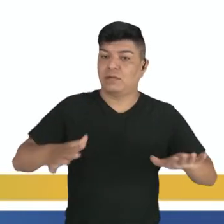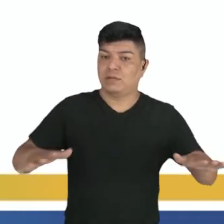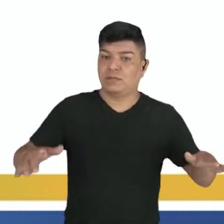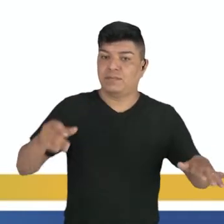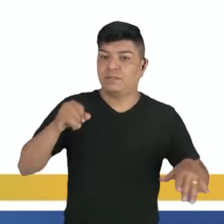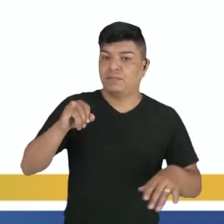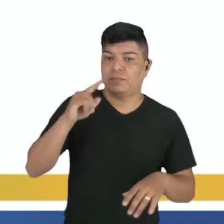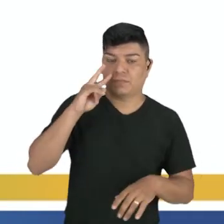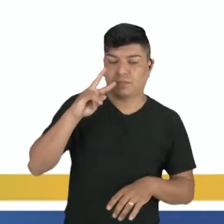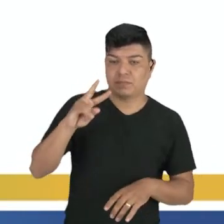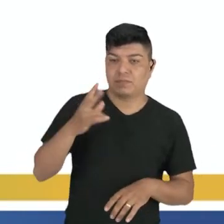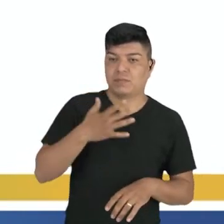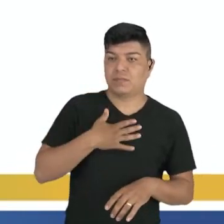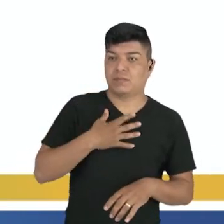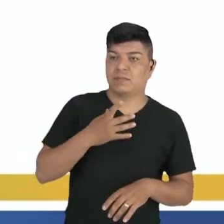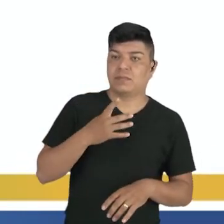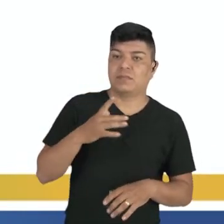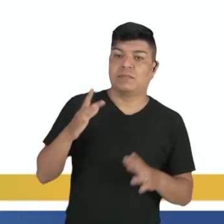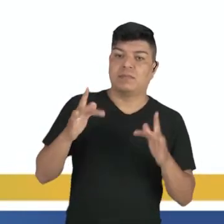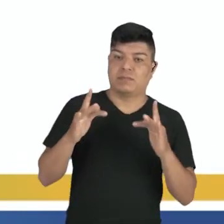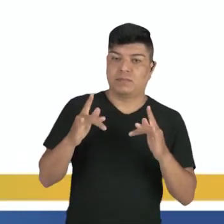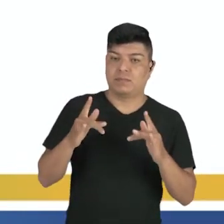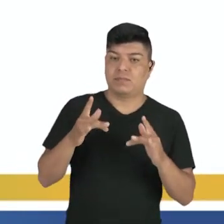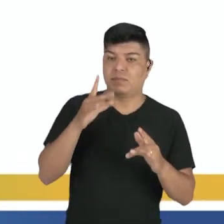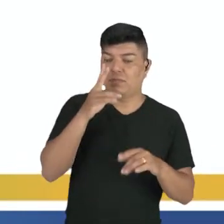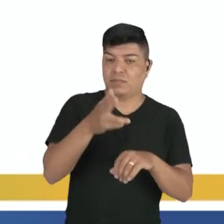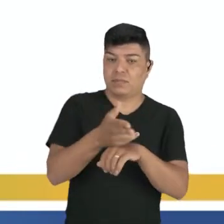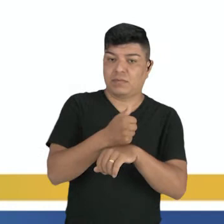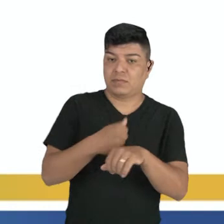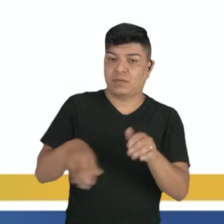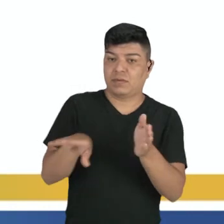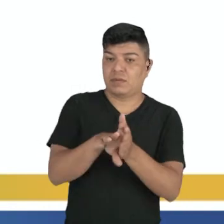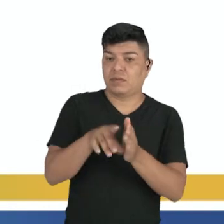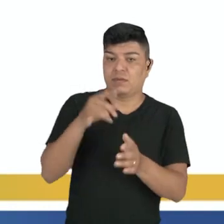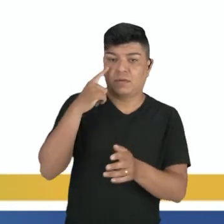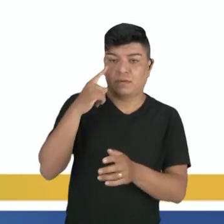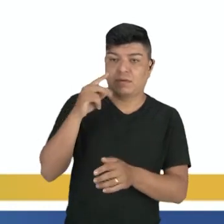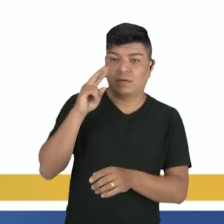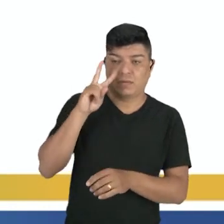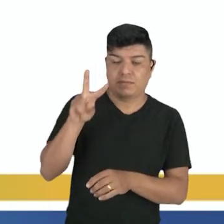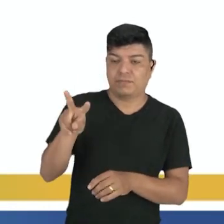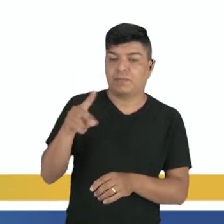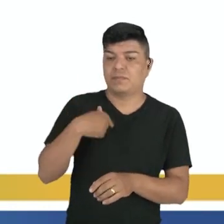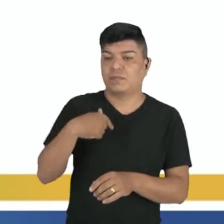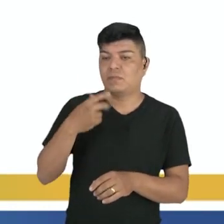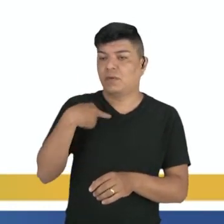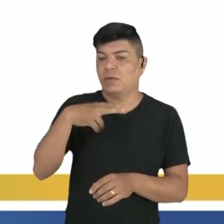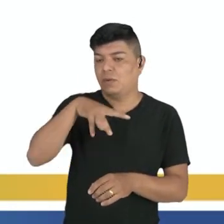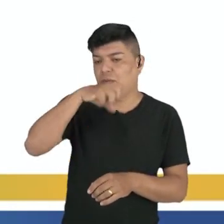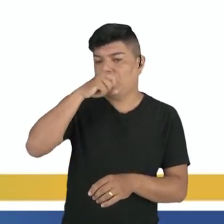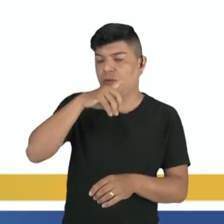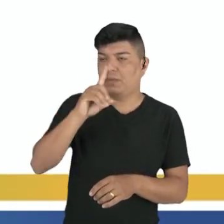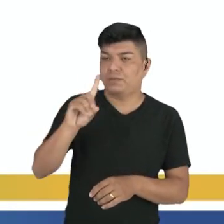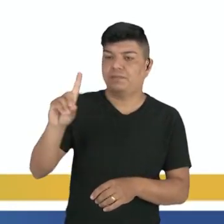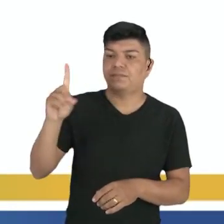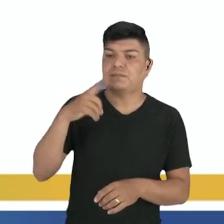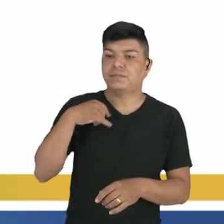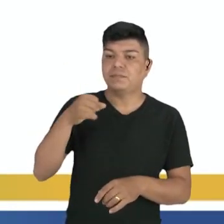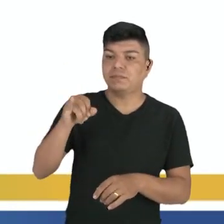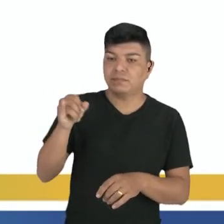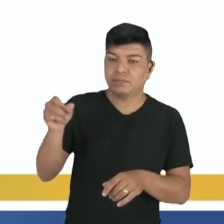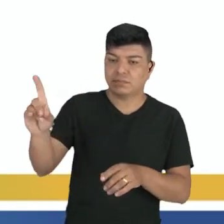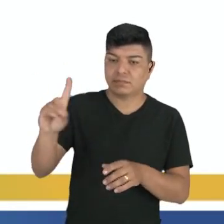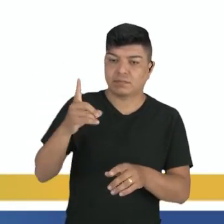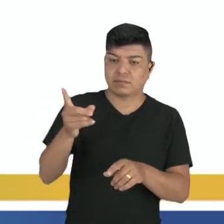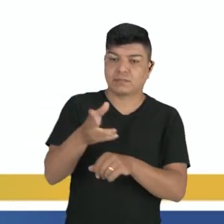vires o meu namorado, por Deus, digam se virá cedo. Se vires meu namorado, aquele por quem eu suspiro, por Deus, digam se virá